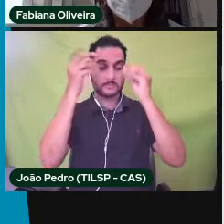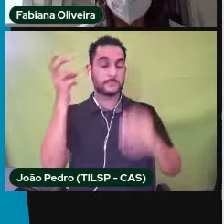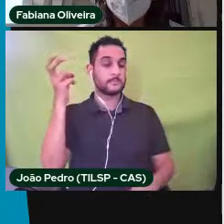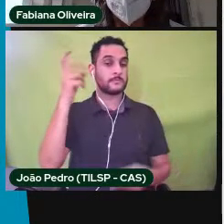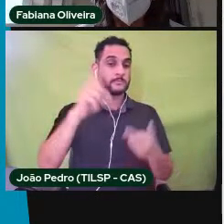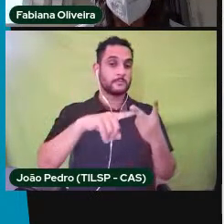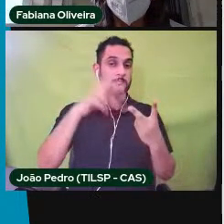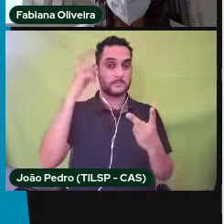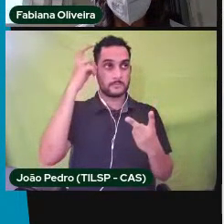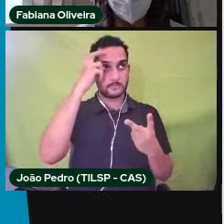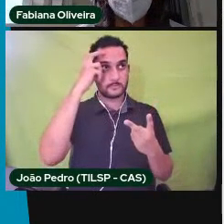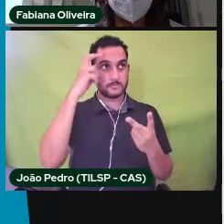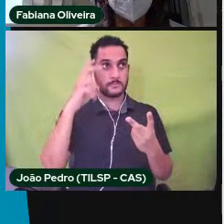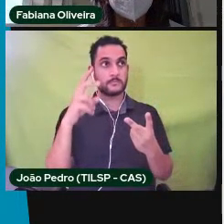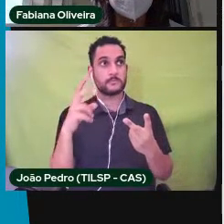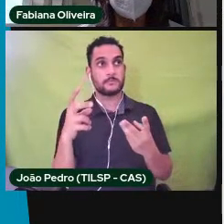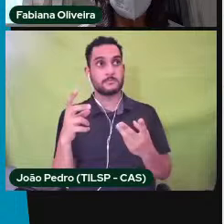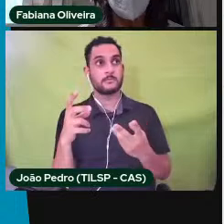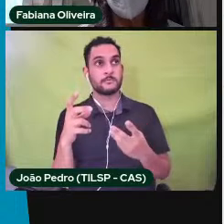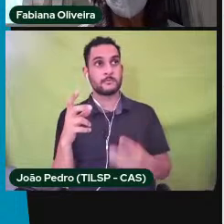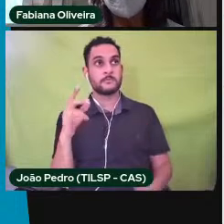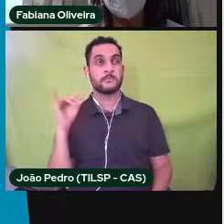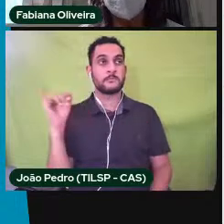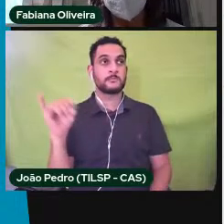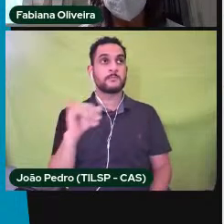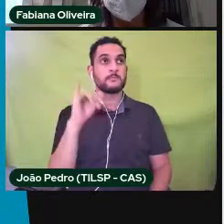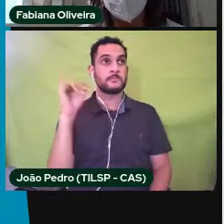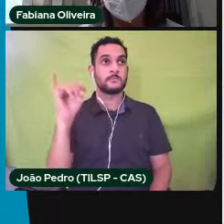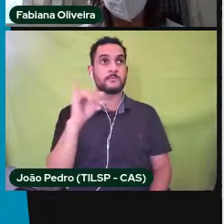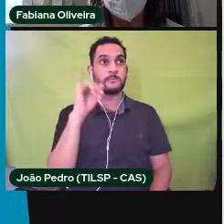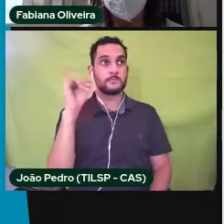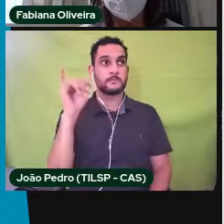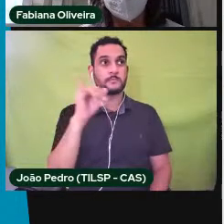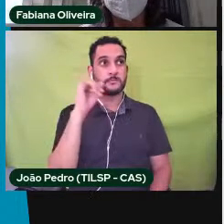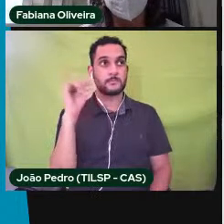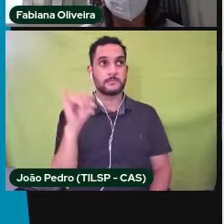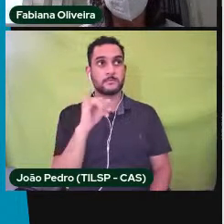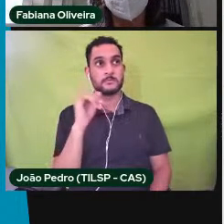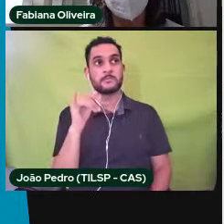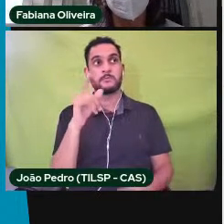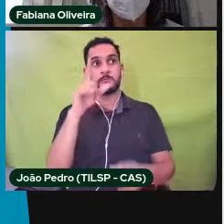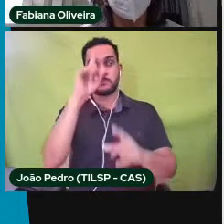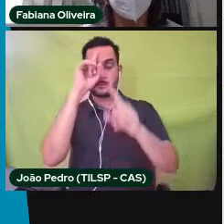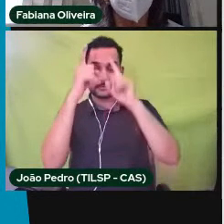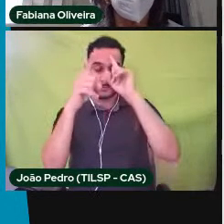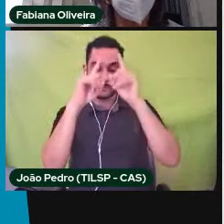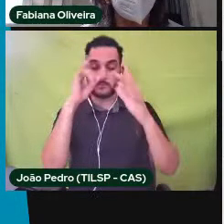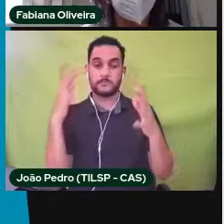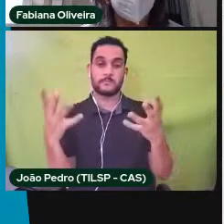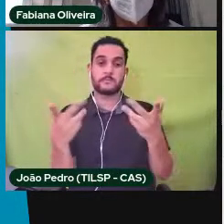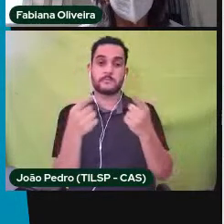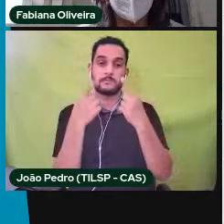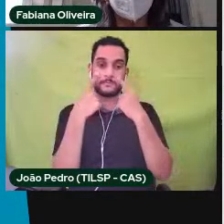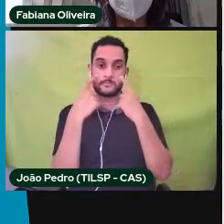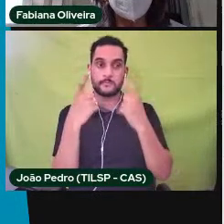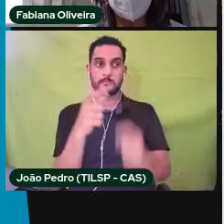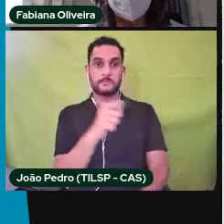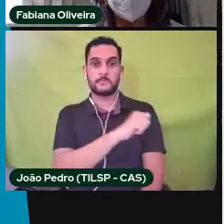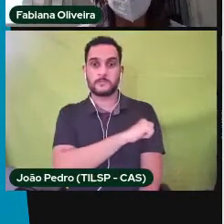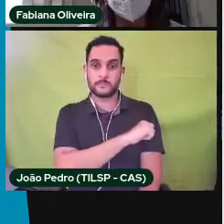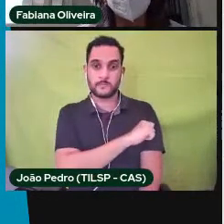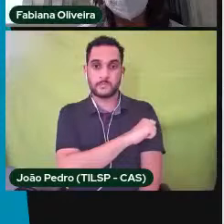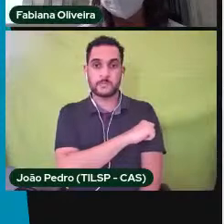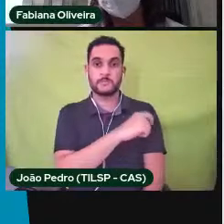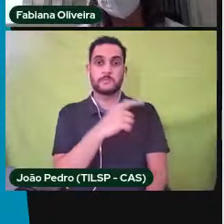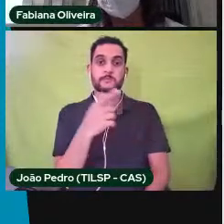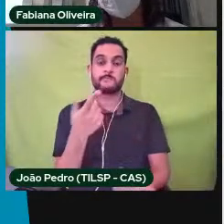profissionais, são muito importantes, assim como o talento, a criatividade, habilidades e interesses dos estudantes. Essa é a